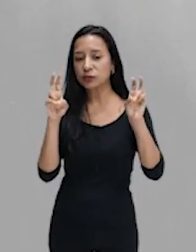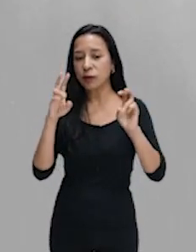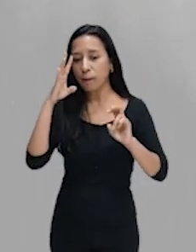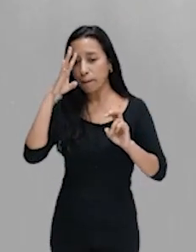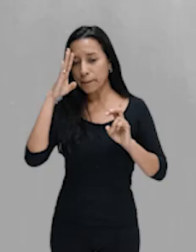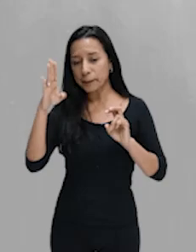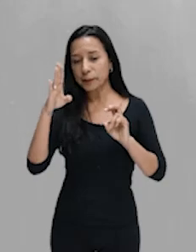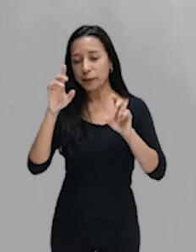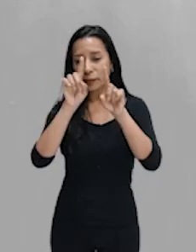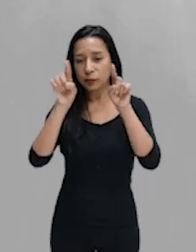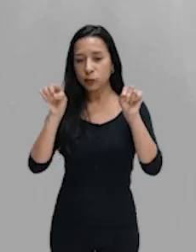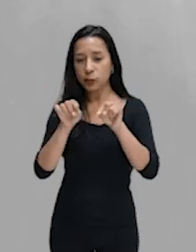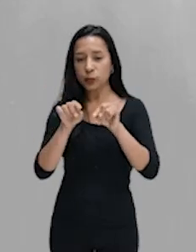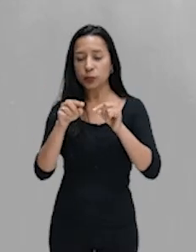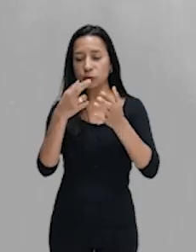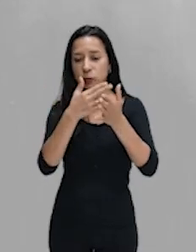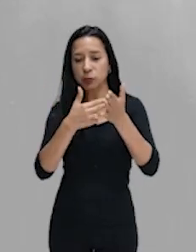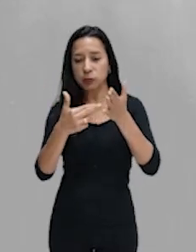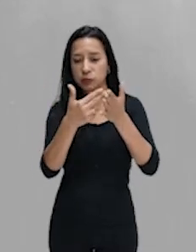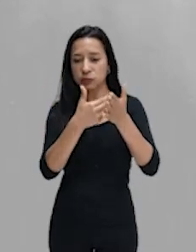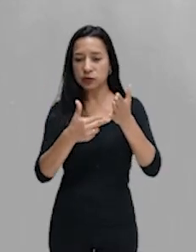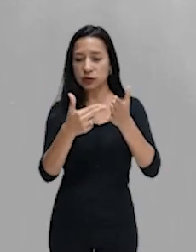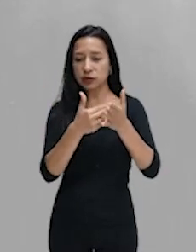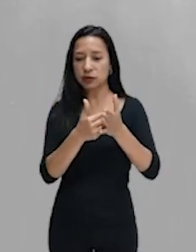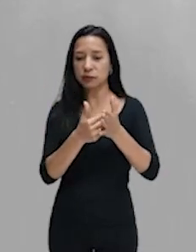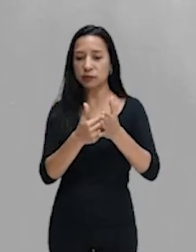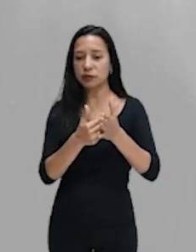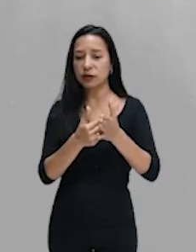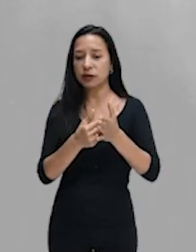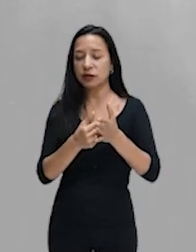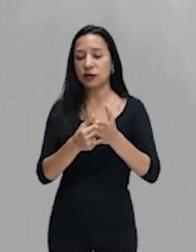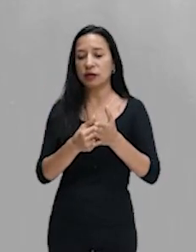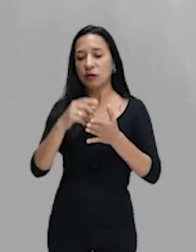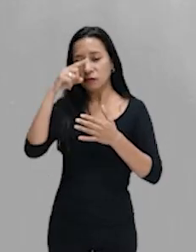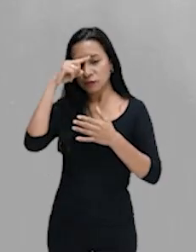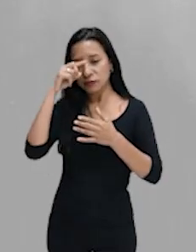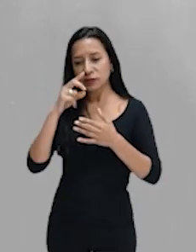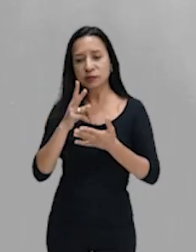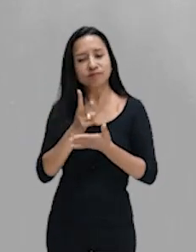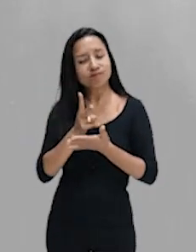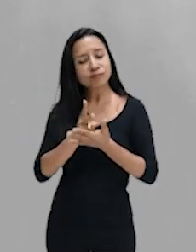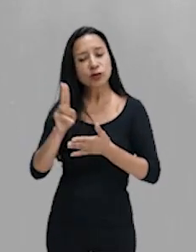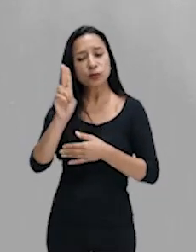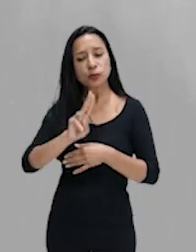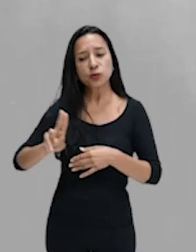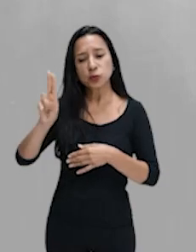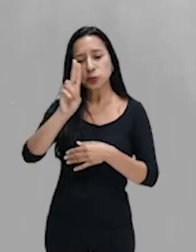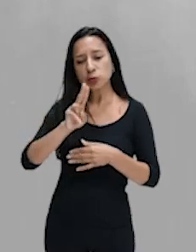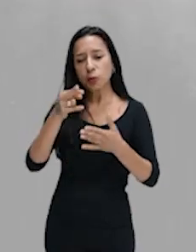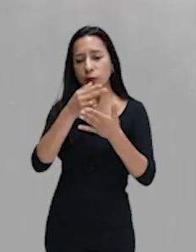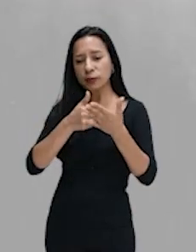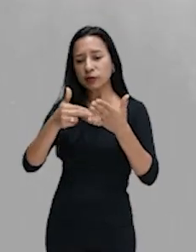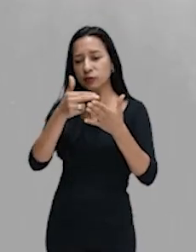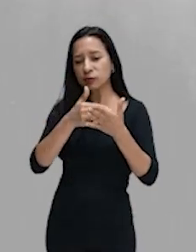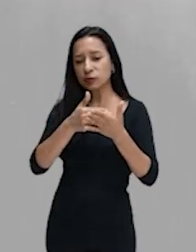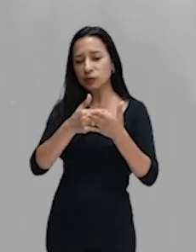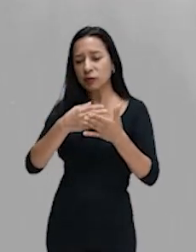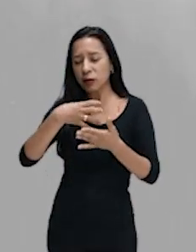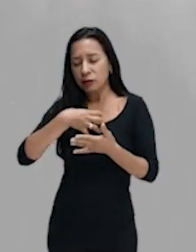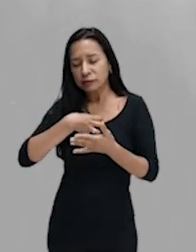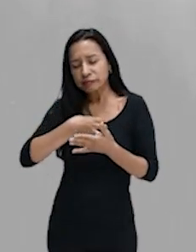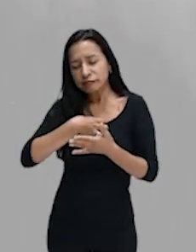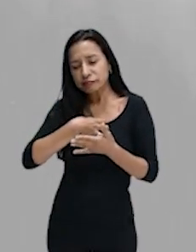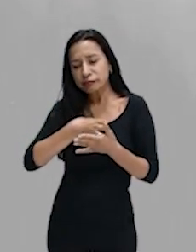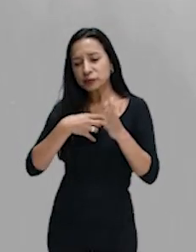triste, uma das grandes sacadas para a gente espantar um pouco a tristeza é ouvir